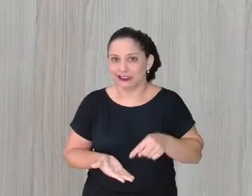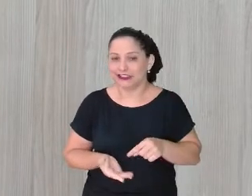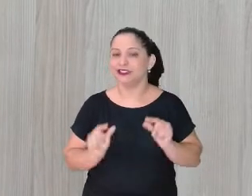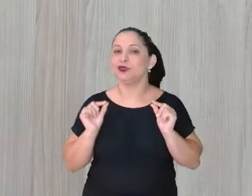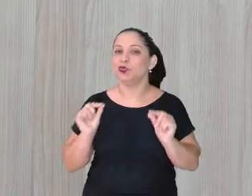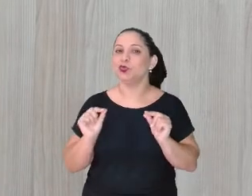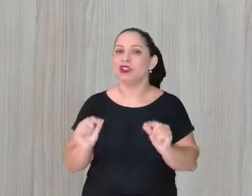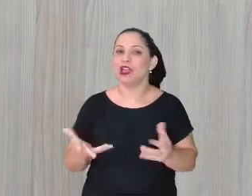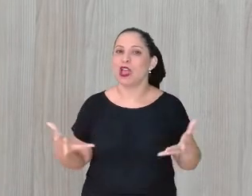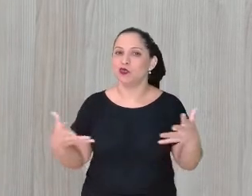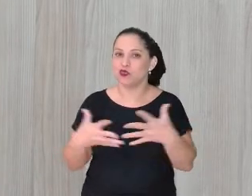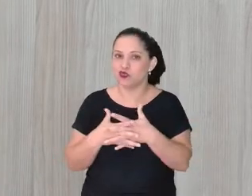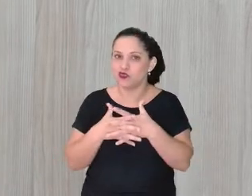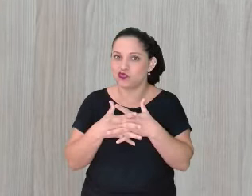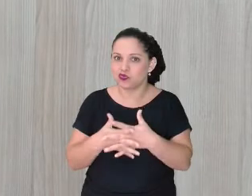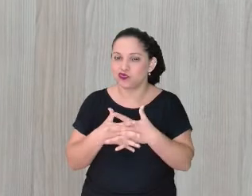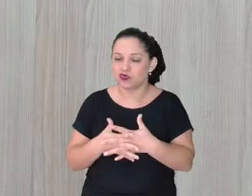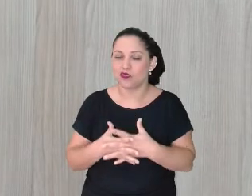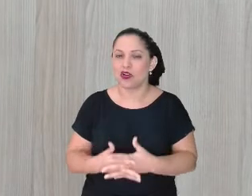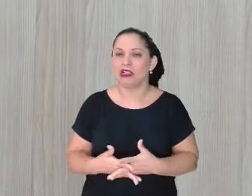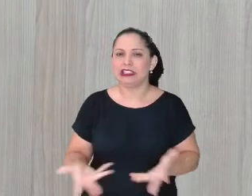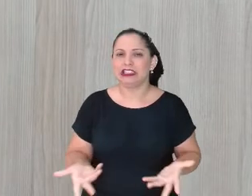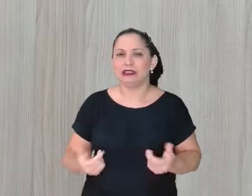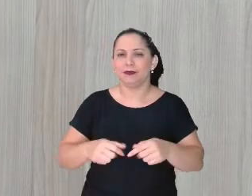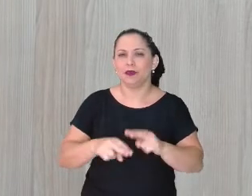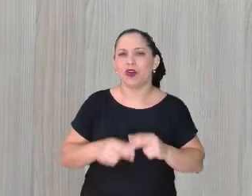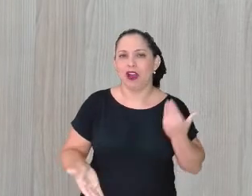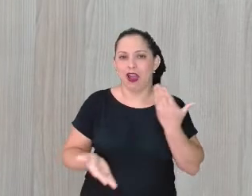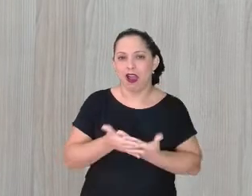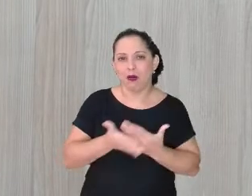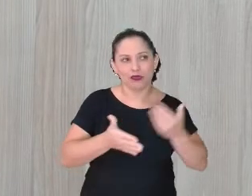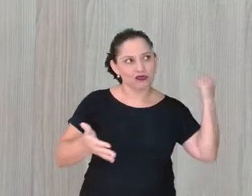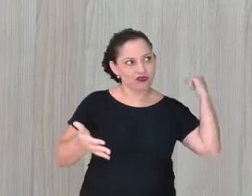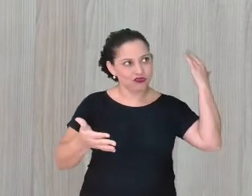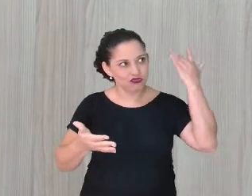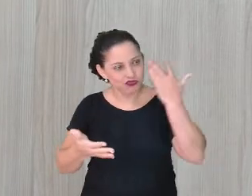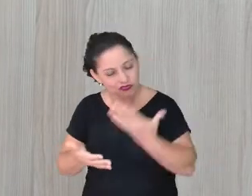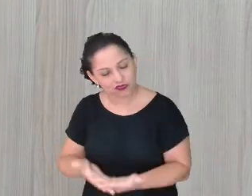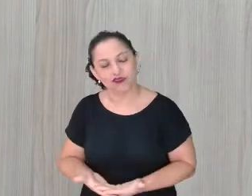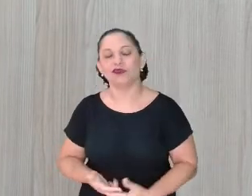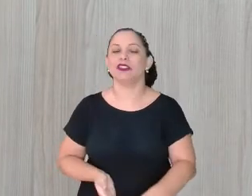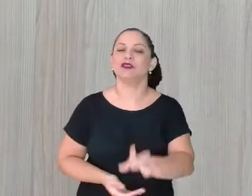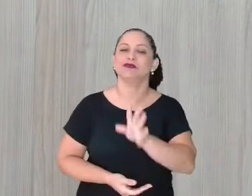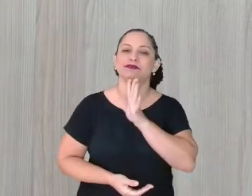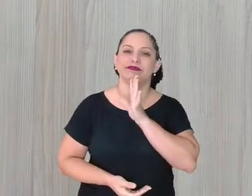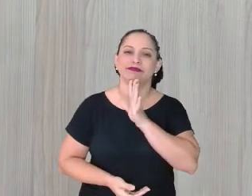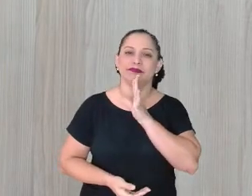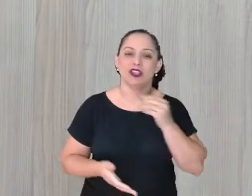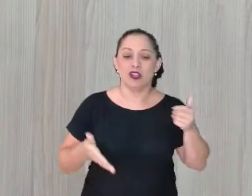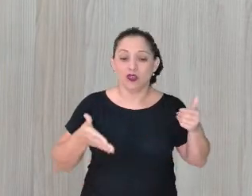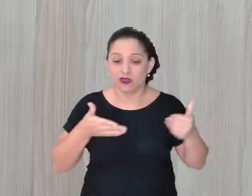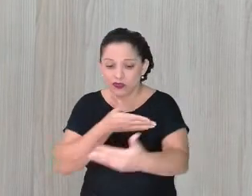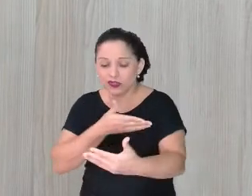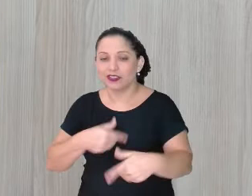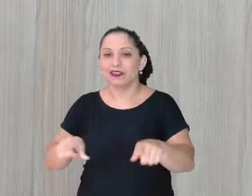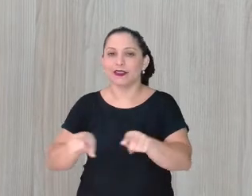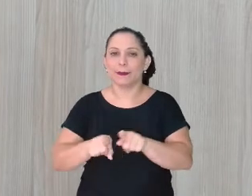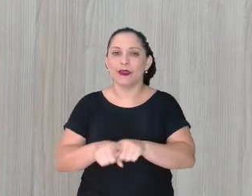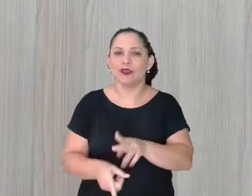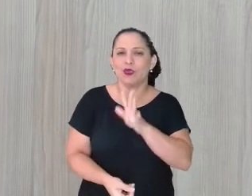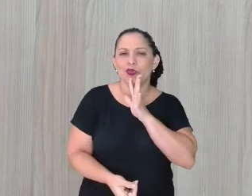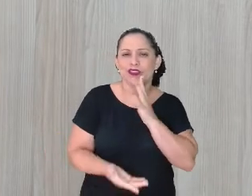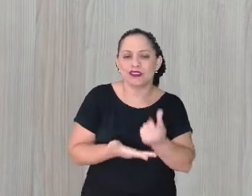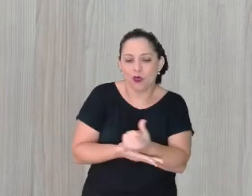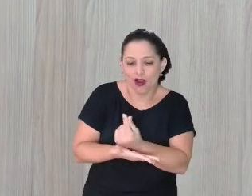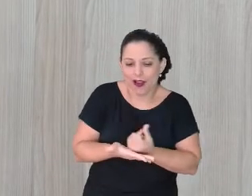bem complexa que a gente, ao longo das aulas, aí vai trabalhar, né? O nosso modo de produção capitalista,